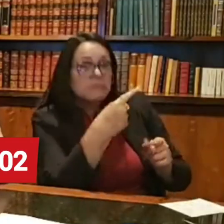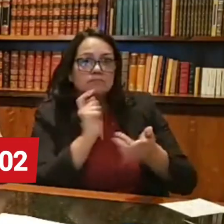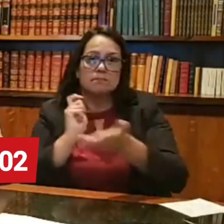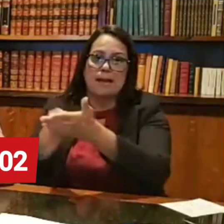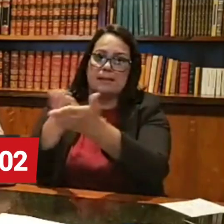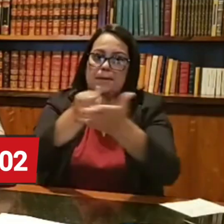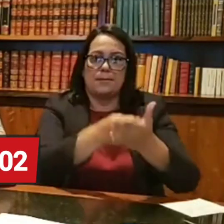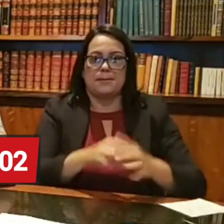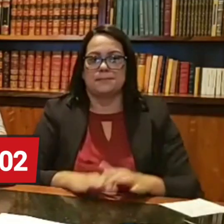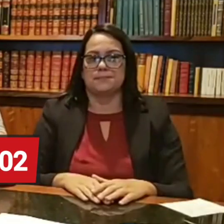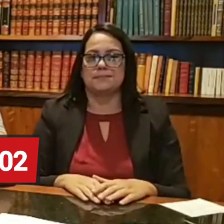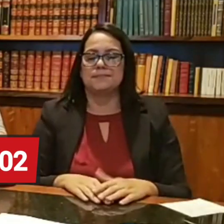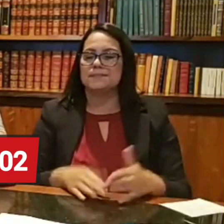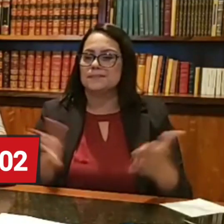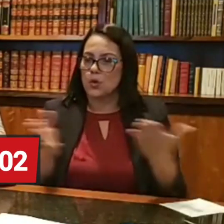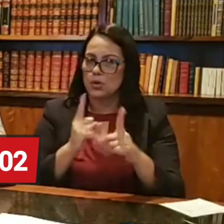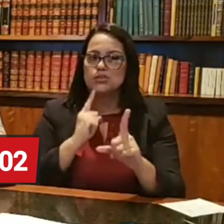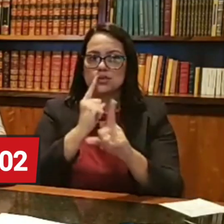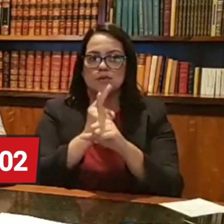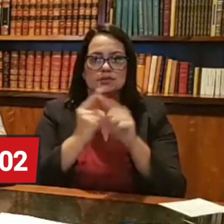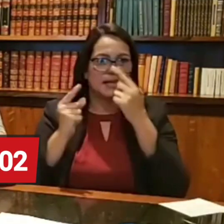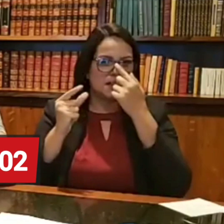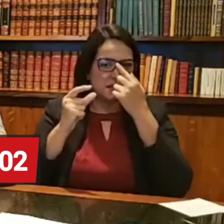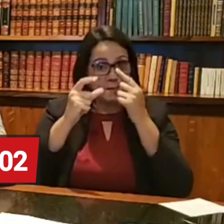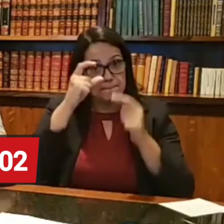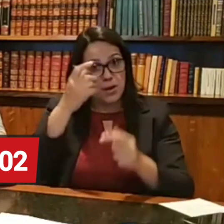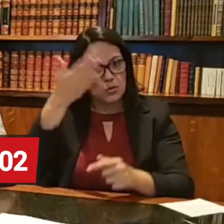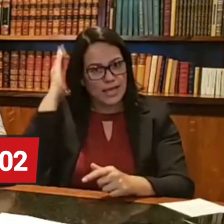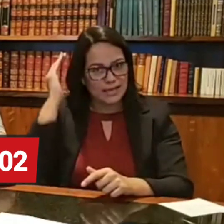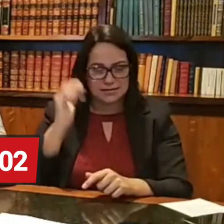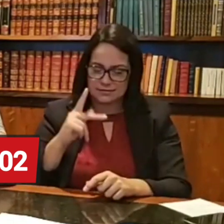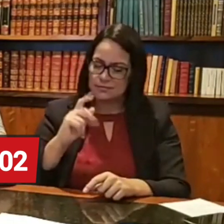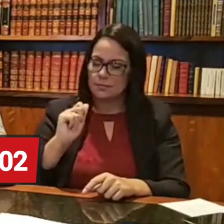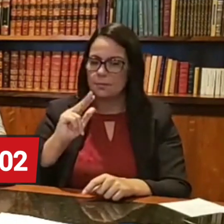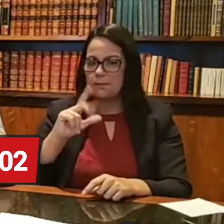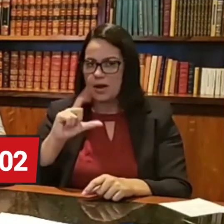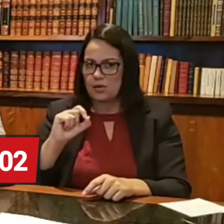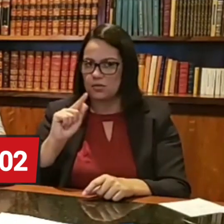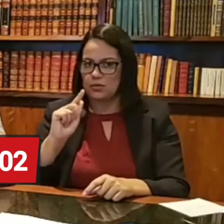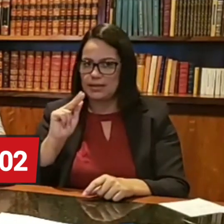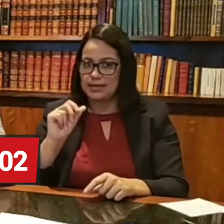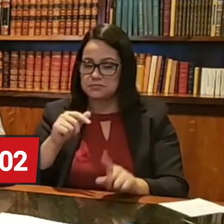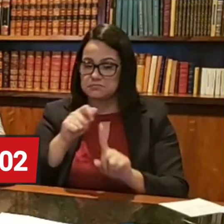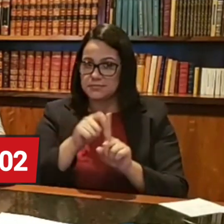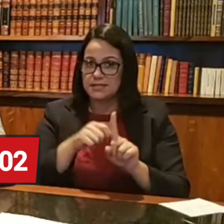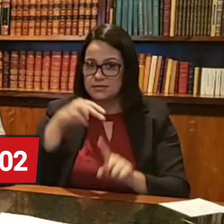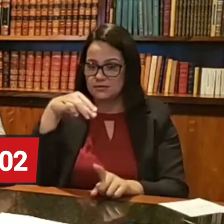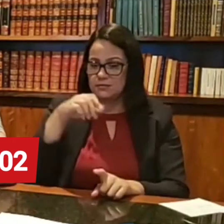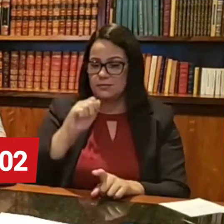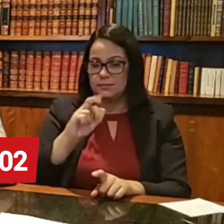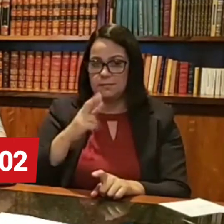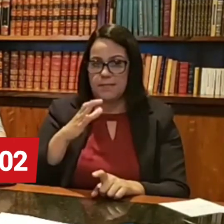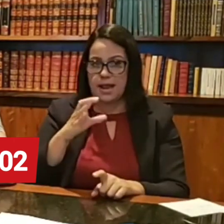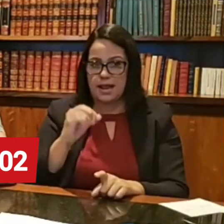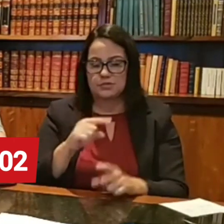Eu estive hoje com o Paulo Guedes, a princípio, né, que deve ser feito a partir de março, por